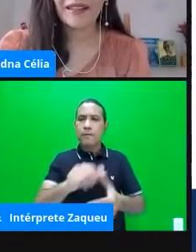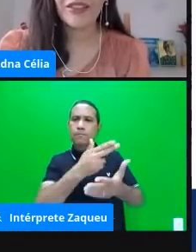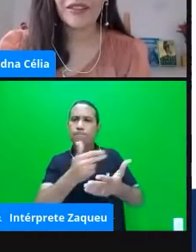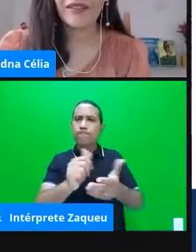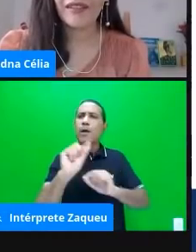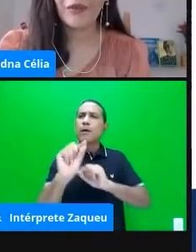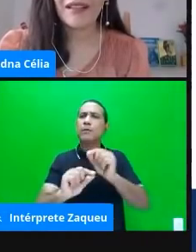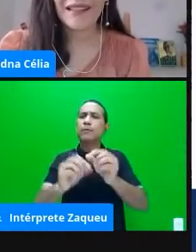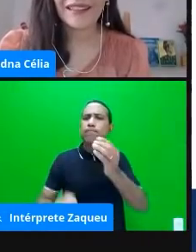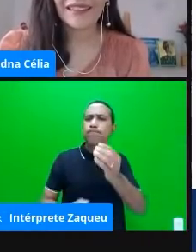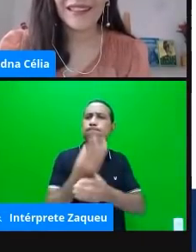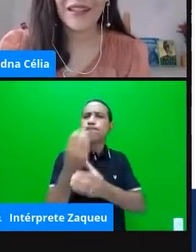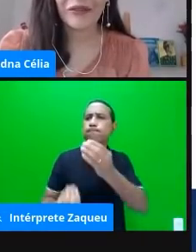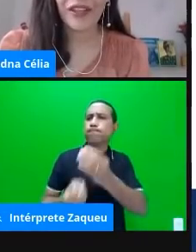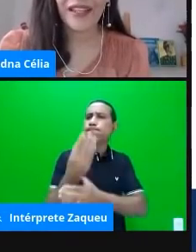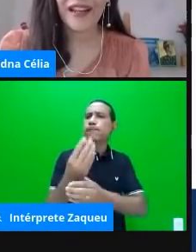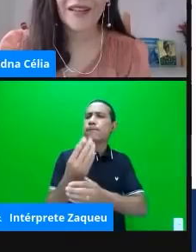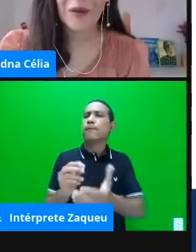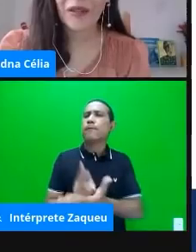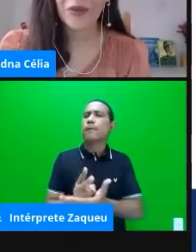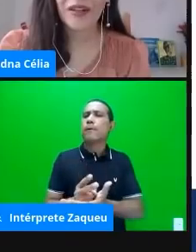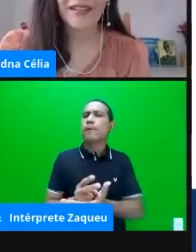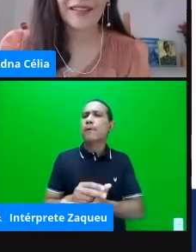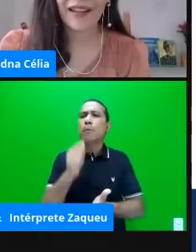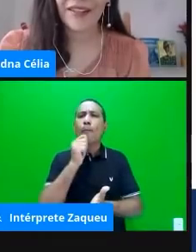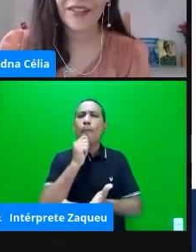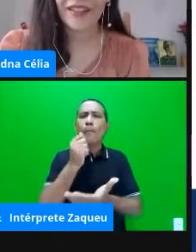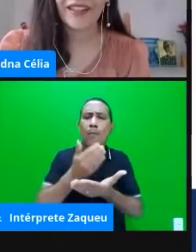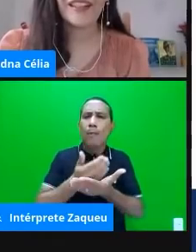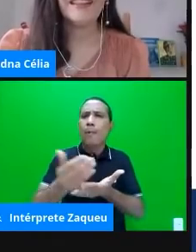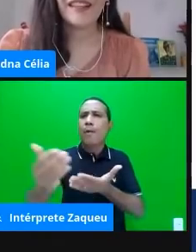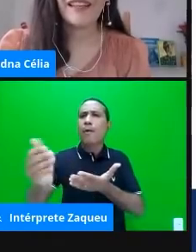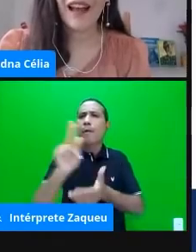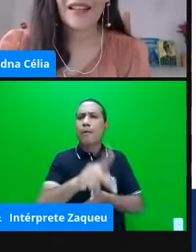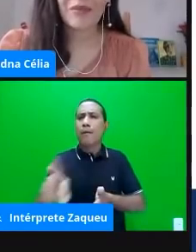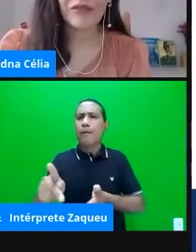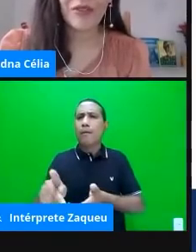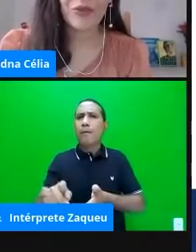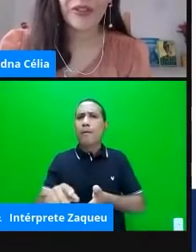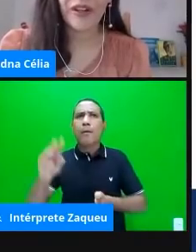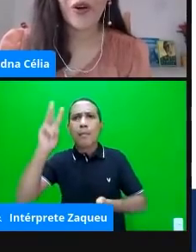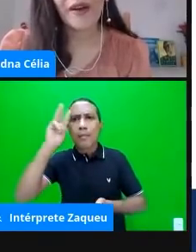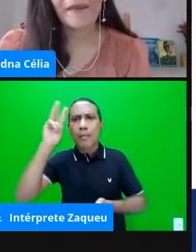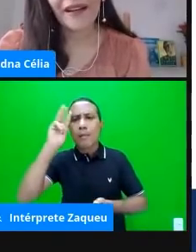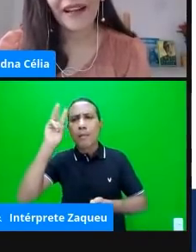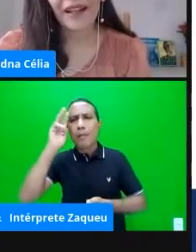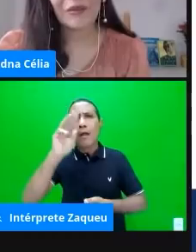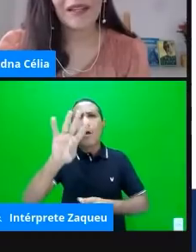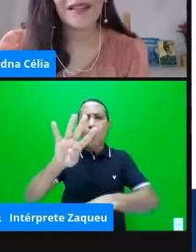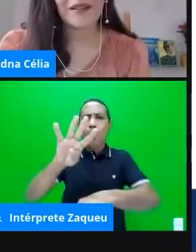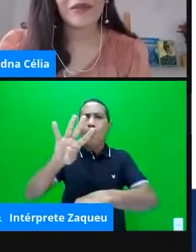numa certa terça-feira, às 4 horas da tarde. Ninguém nasce professor, ou